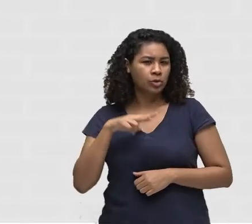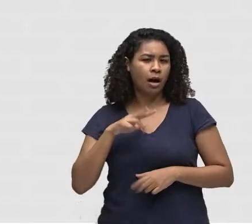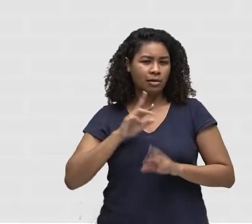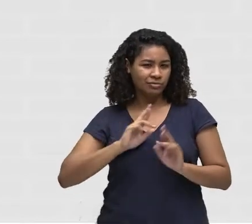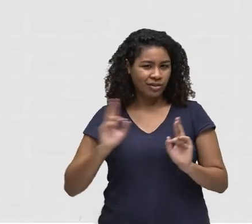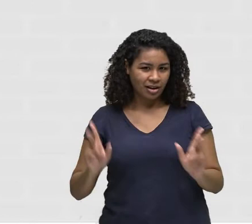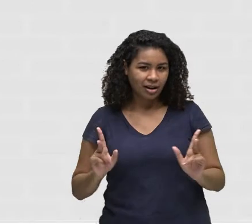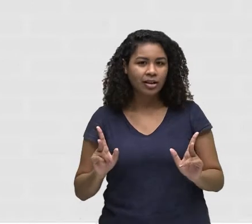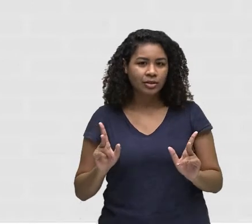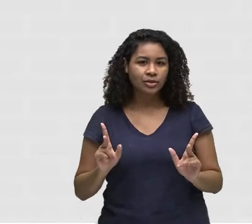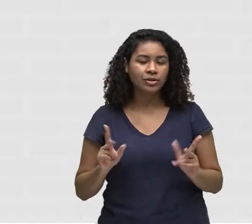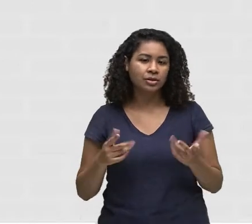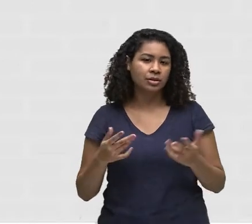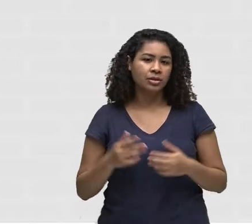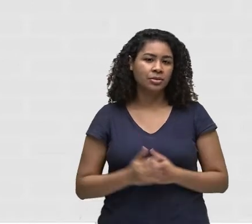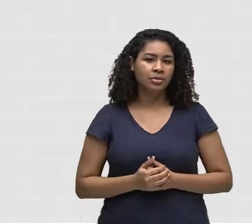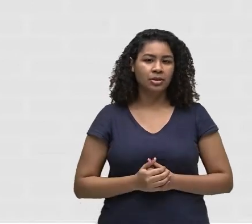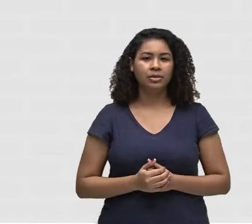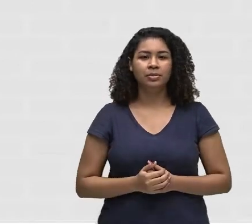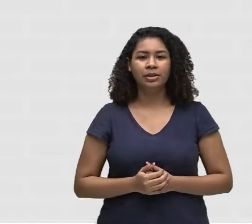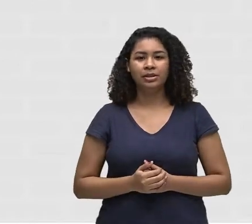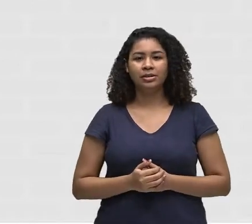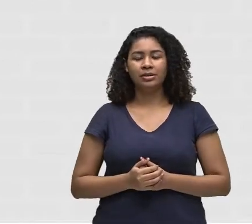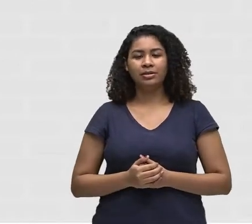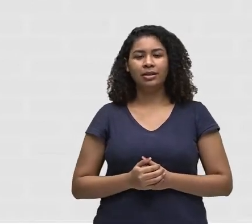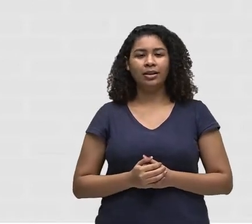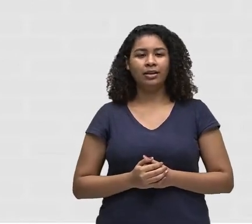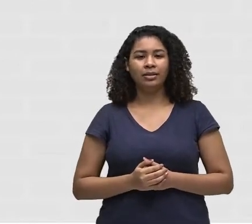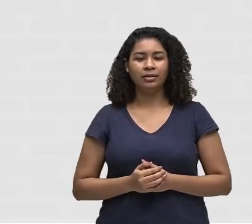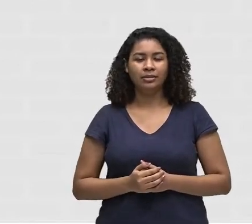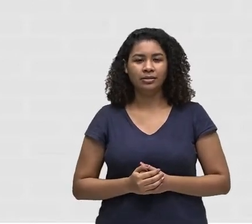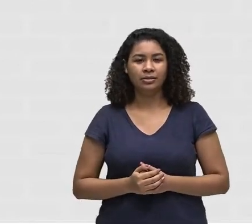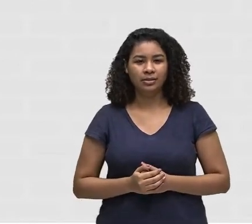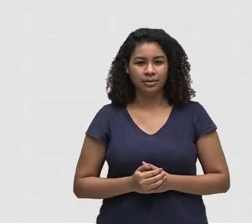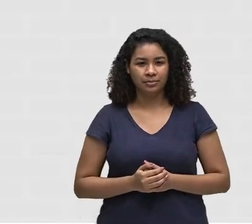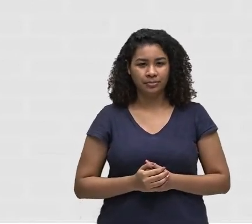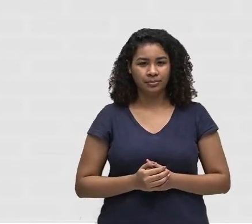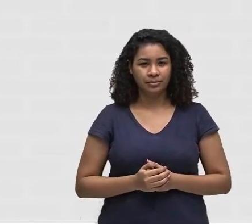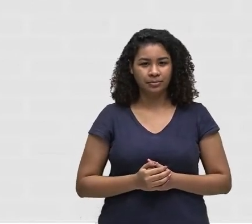O esporte, as Paralimpíadas é um fenômeno hoje muito importante para a gente também.